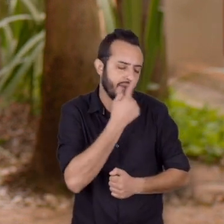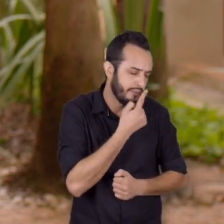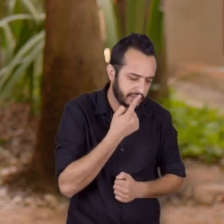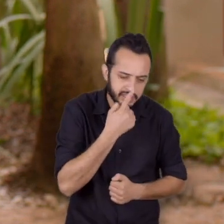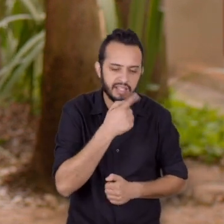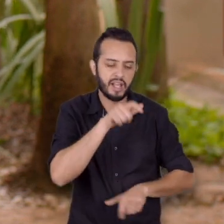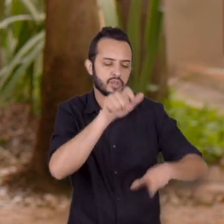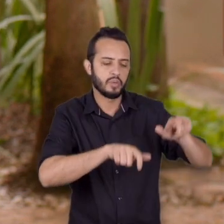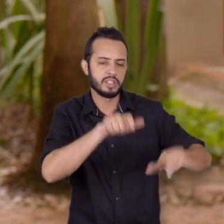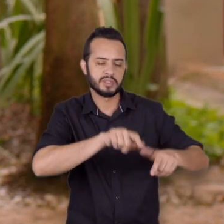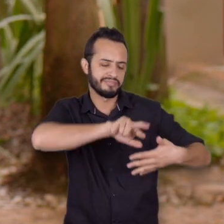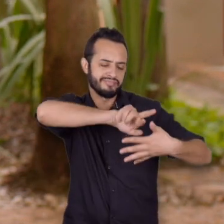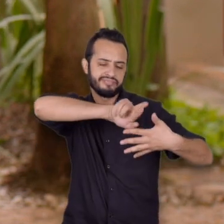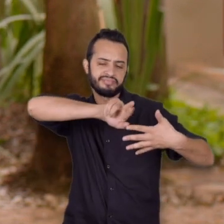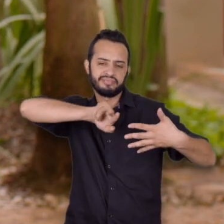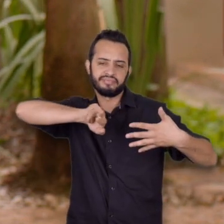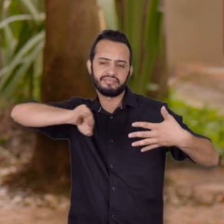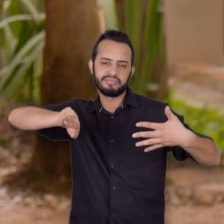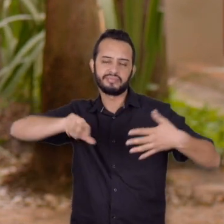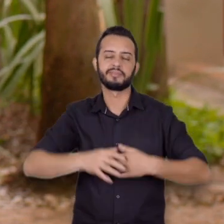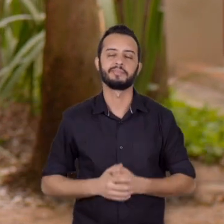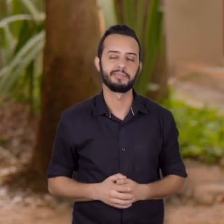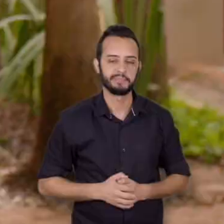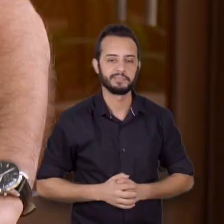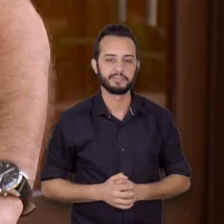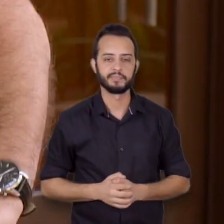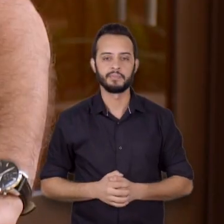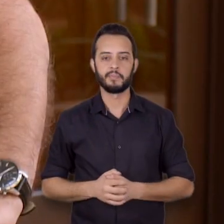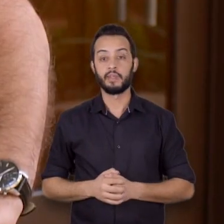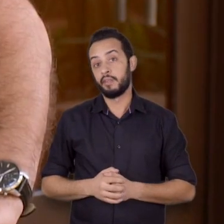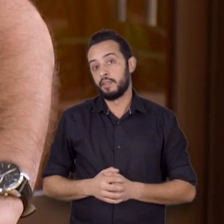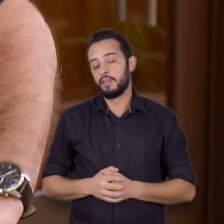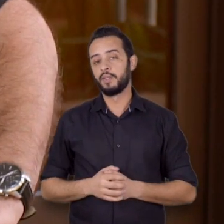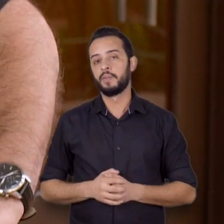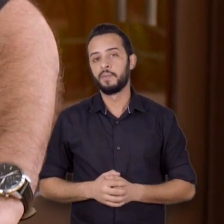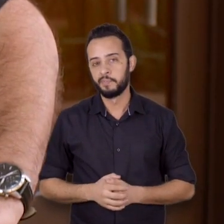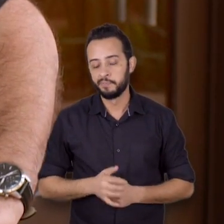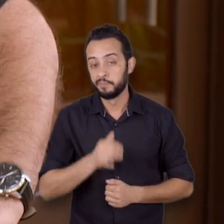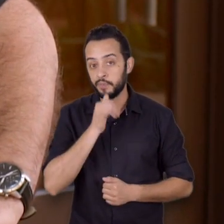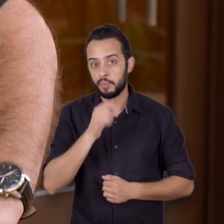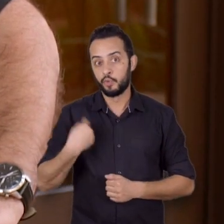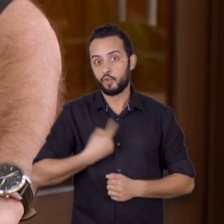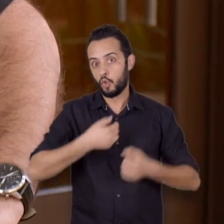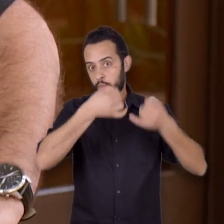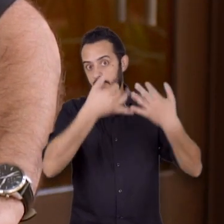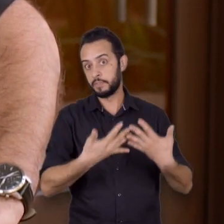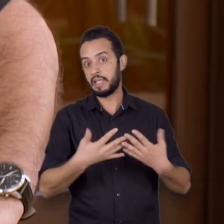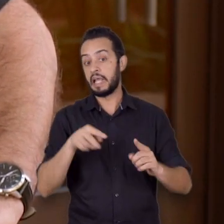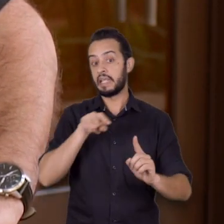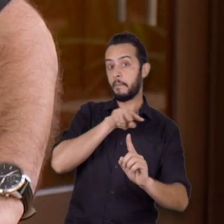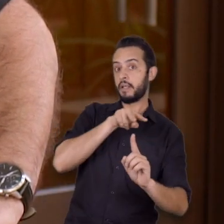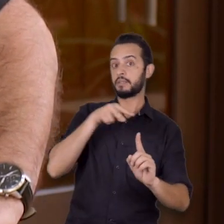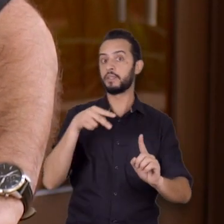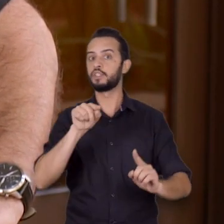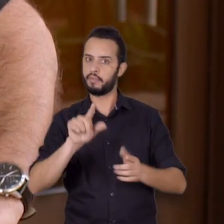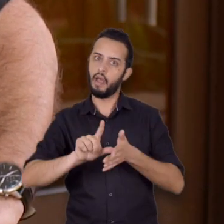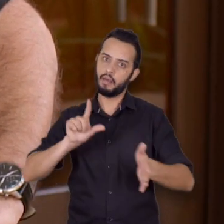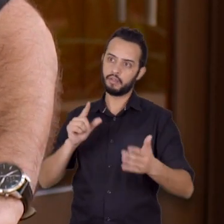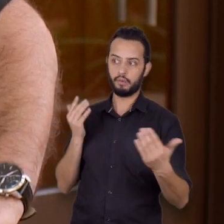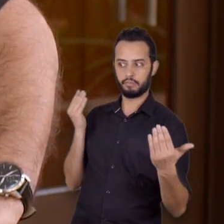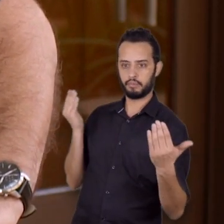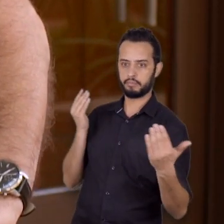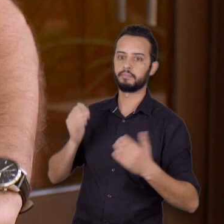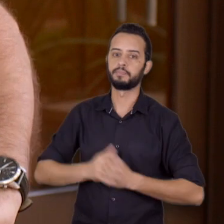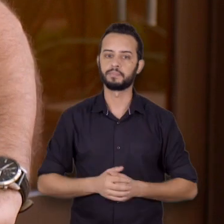tem, né, com as pessoas e com aquele objeto. Digamos, esse é o que a gente consegue explicar com a perspectiva anterior,